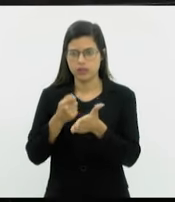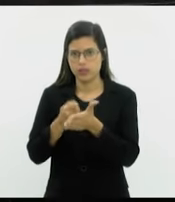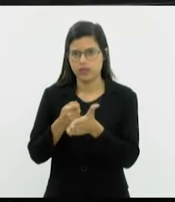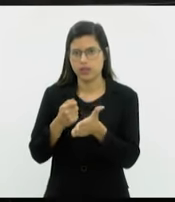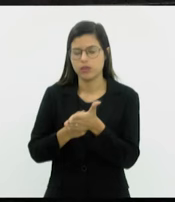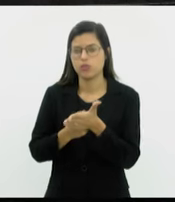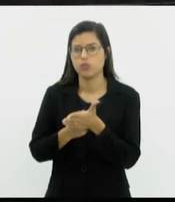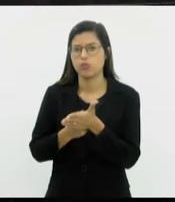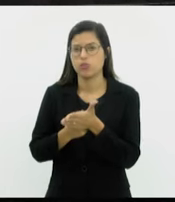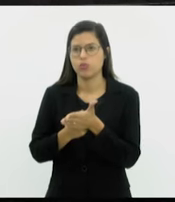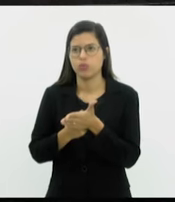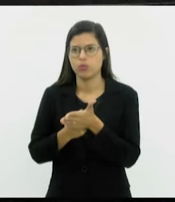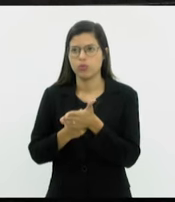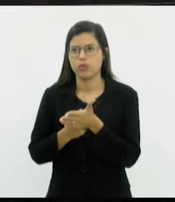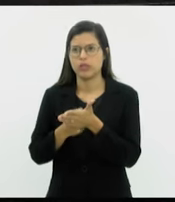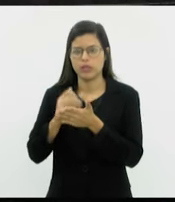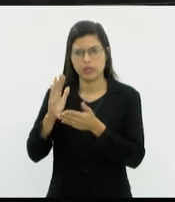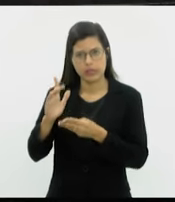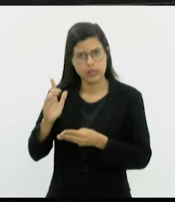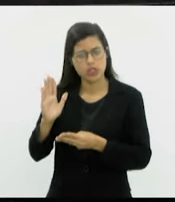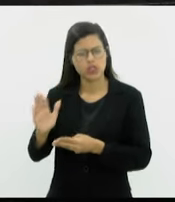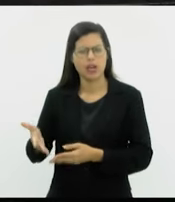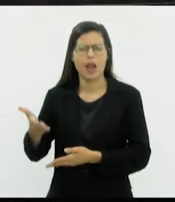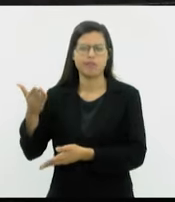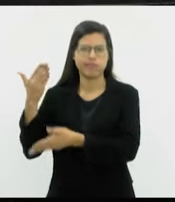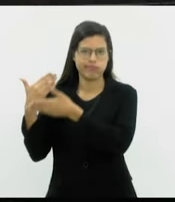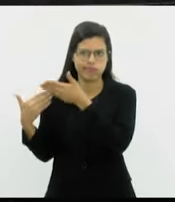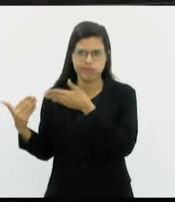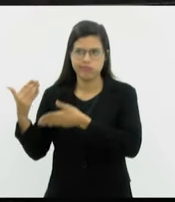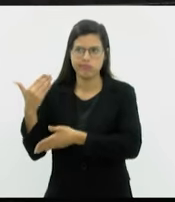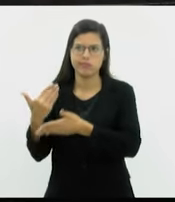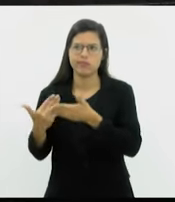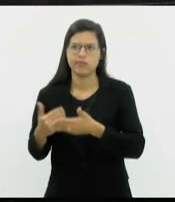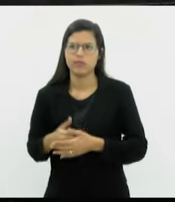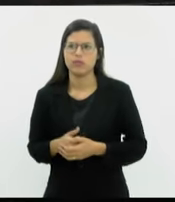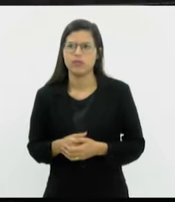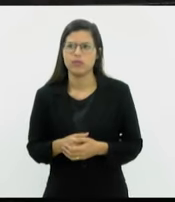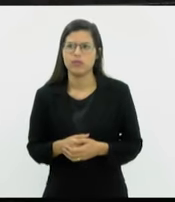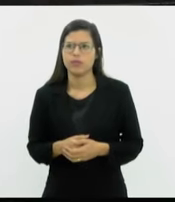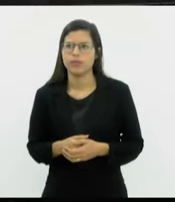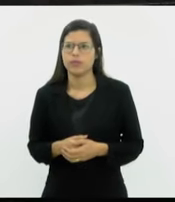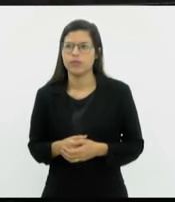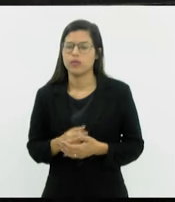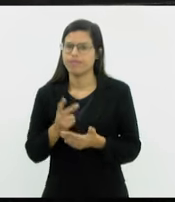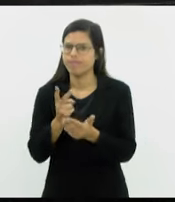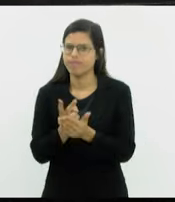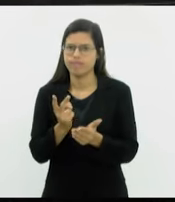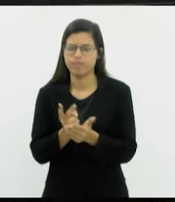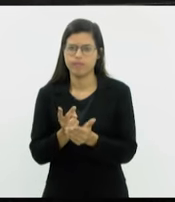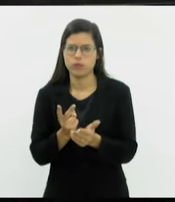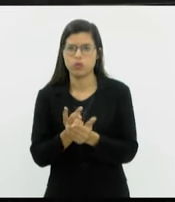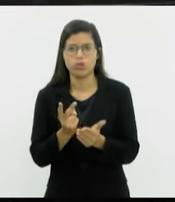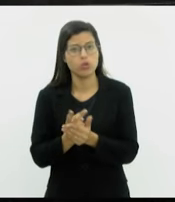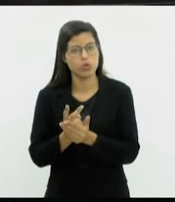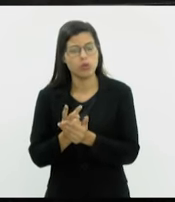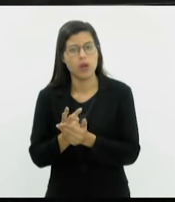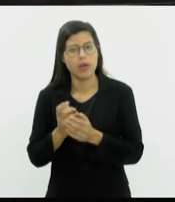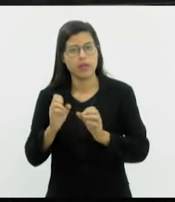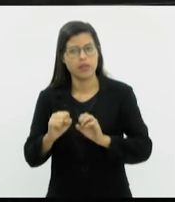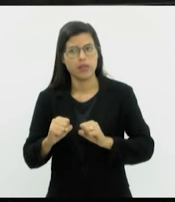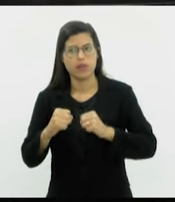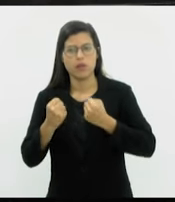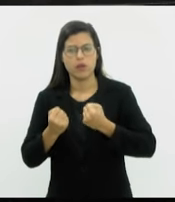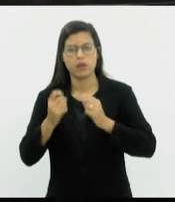gente trava há muito tempo, vamos continuar na mesma, em defesa